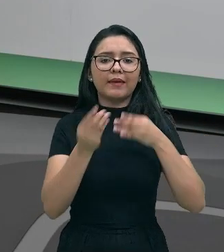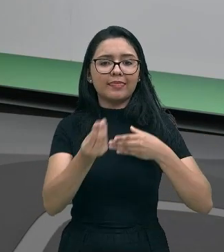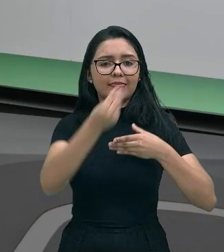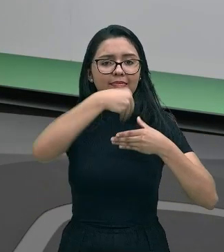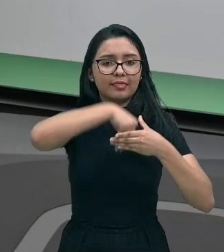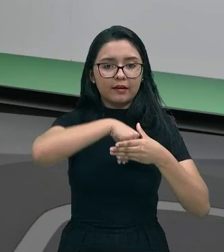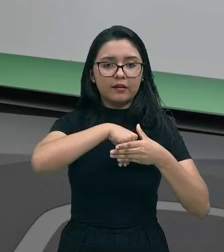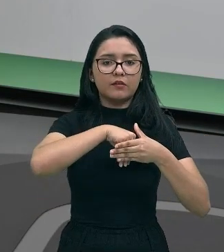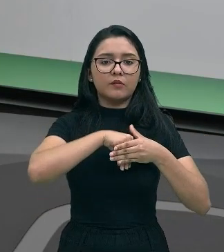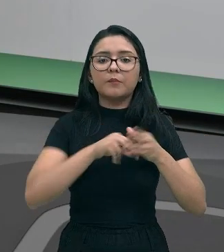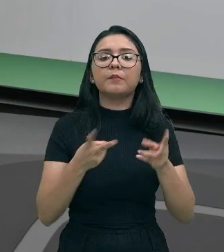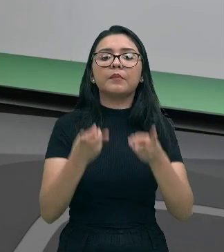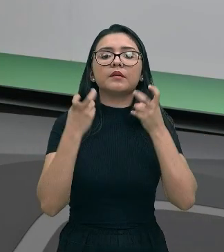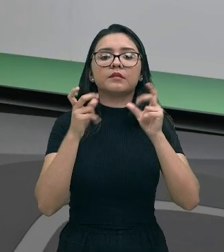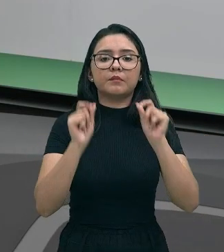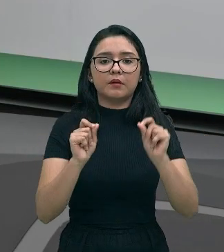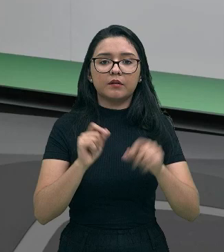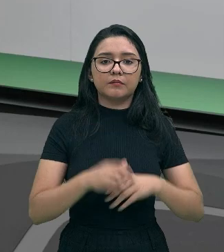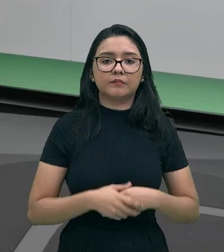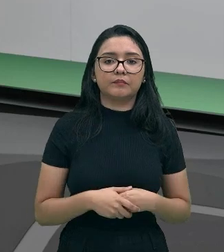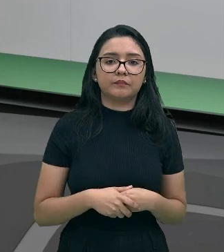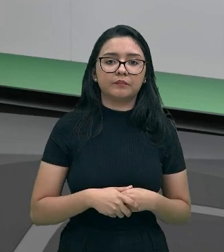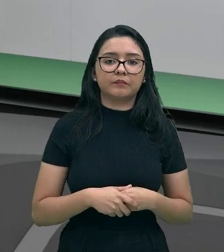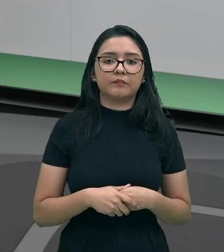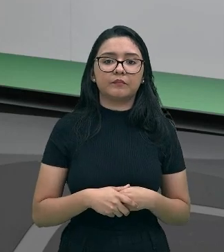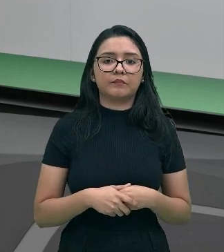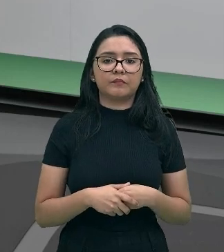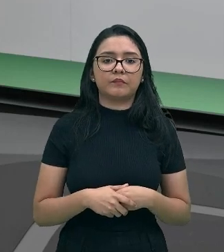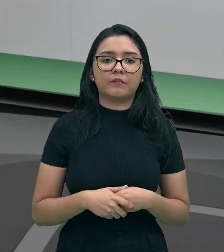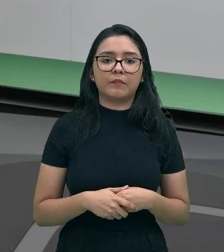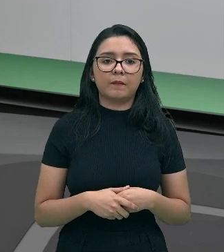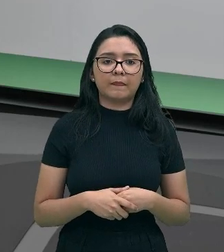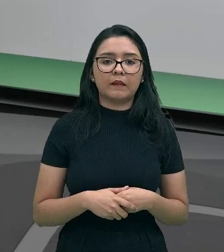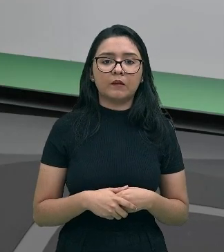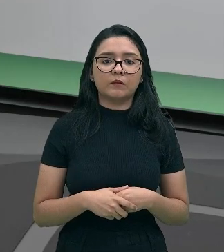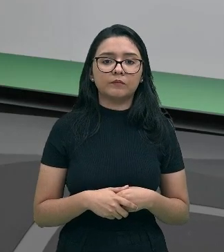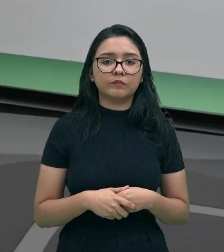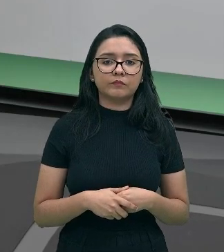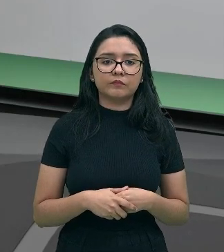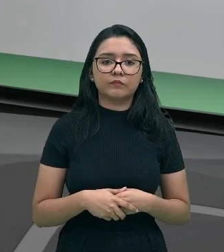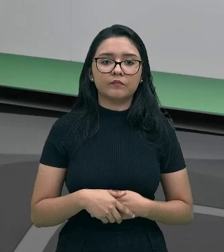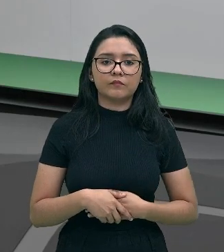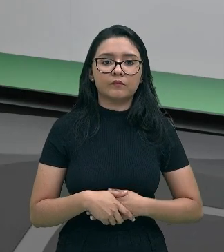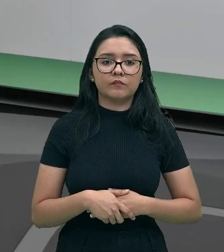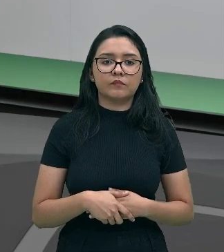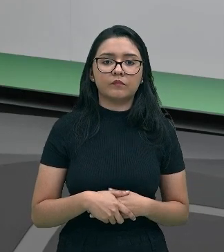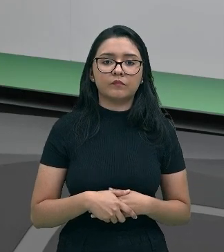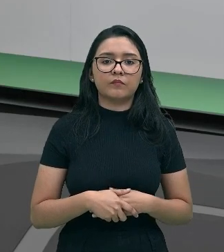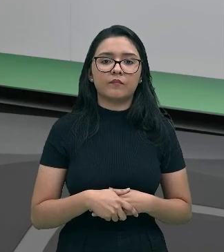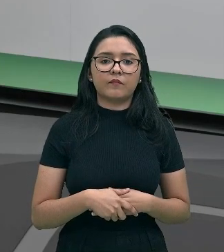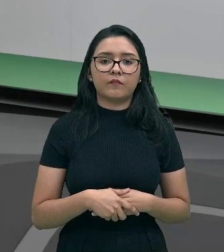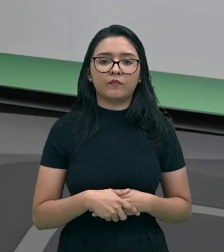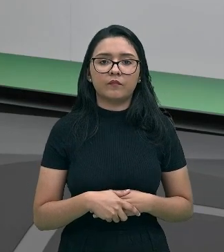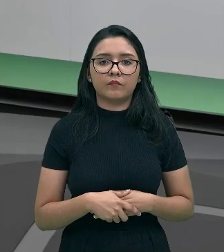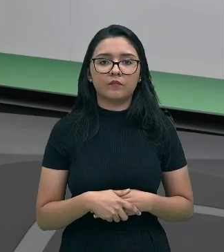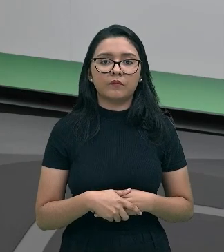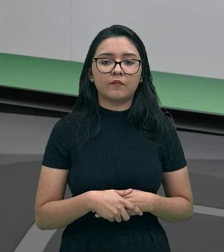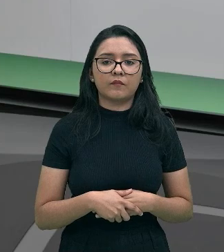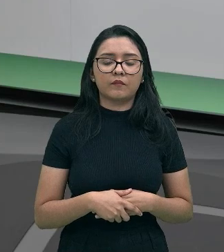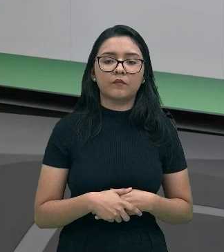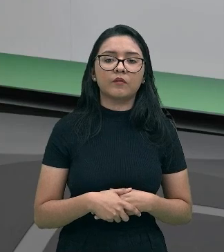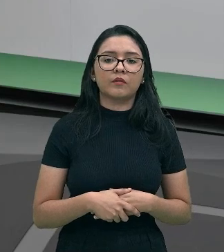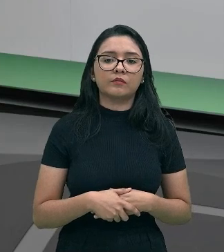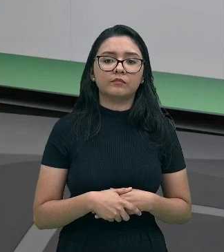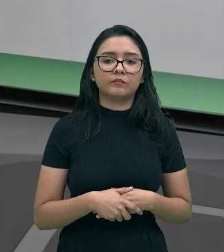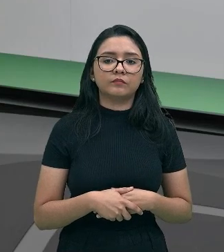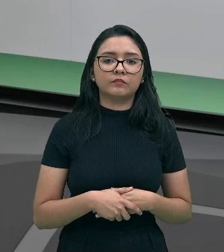coração, a gente consegue ver aqui a aurícula, né? Pode ser chamada de aurícula, né? E o ventrículo direito, né? Lembrando que